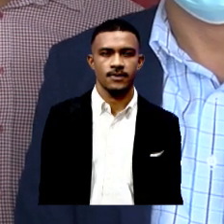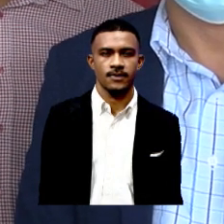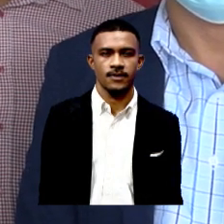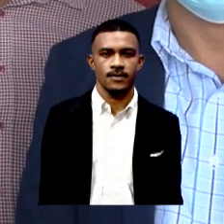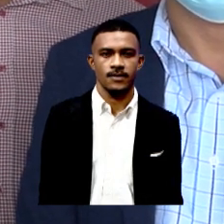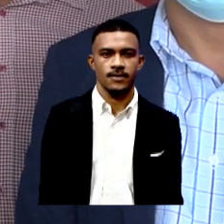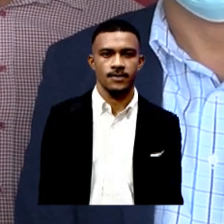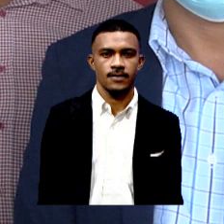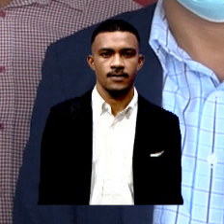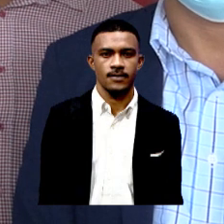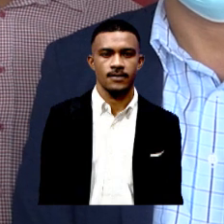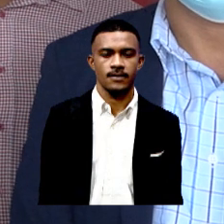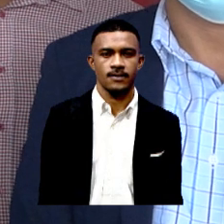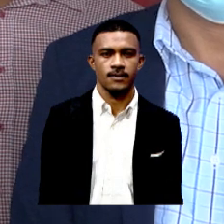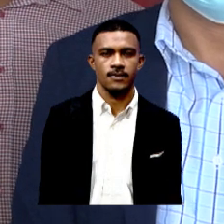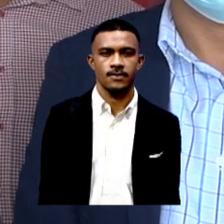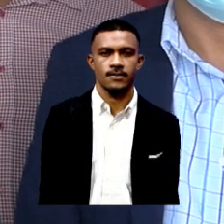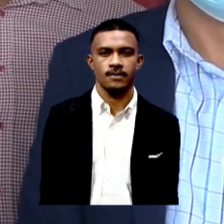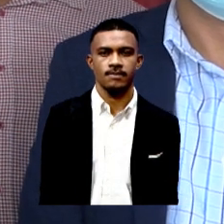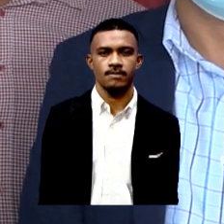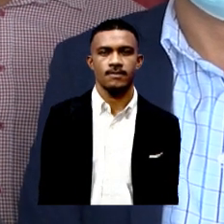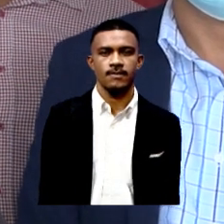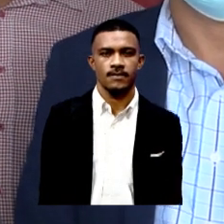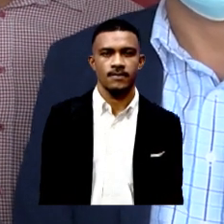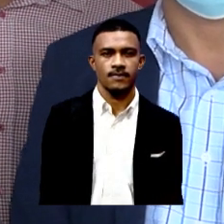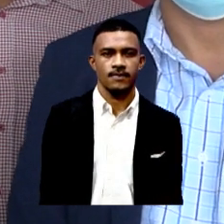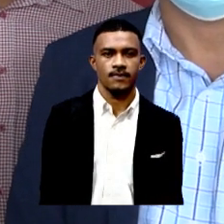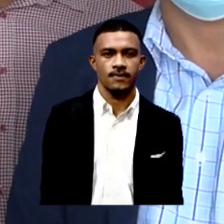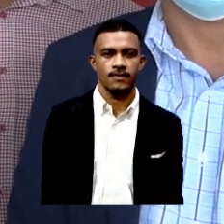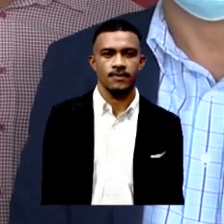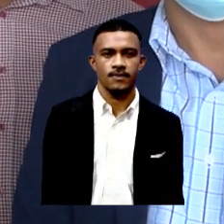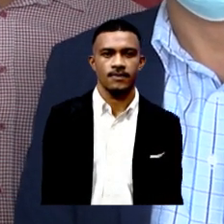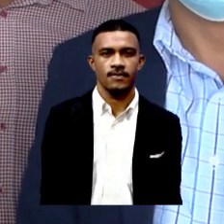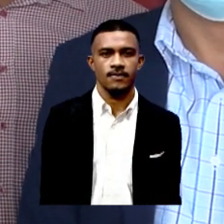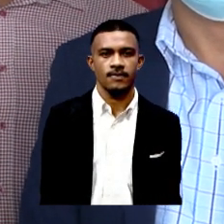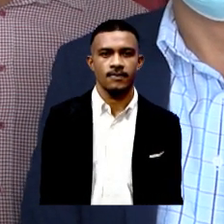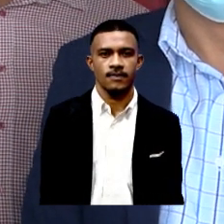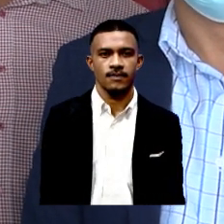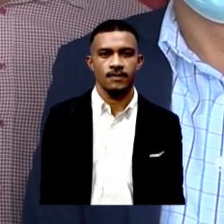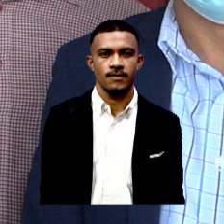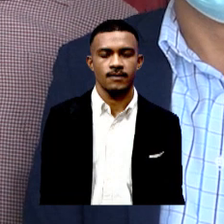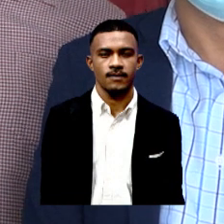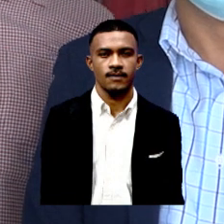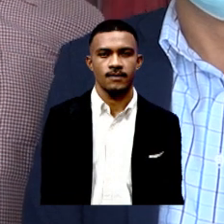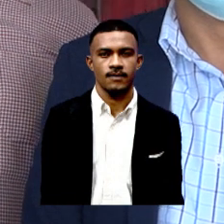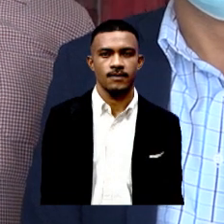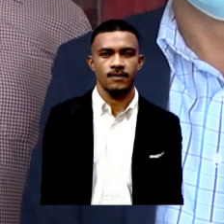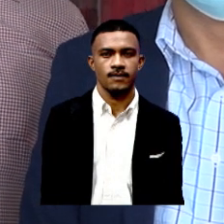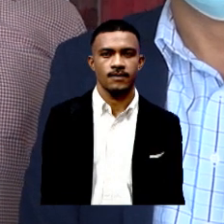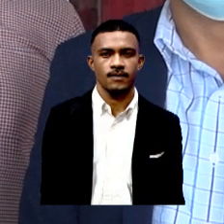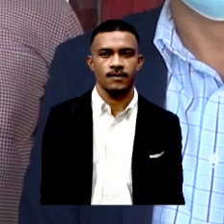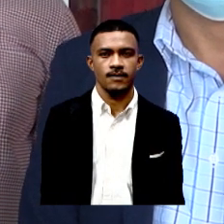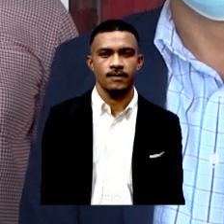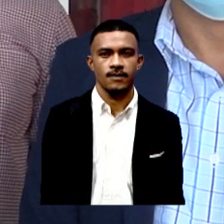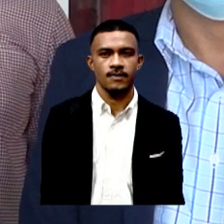for different segments of testing are provided and the laboratory is now fully equipped to test